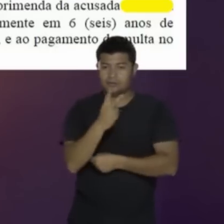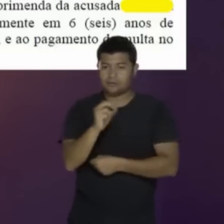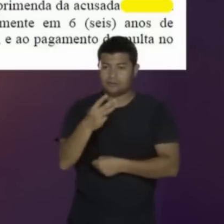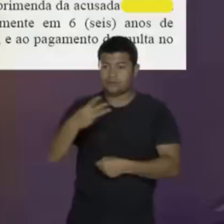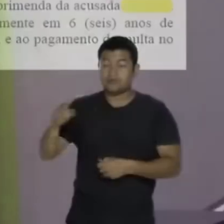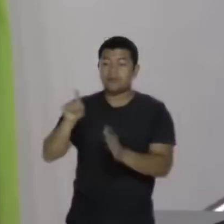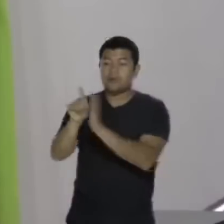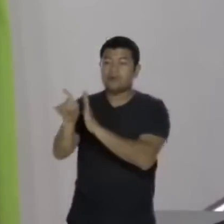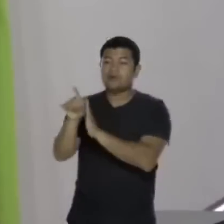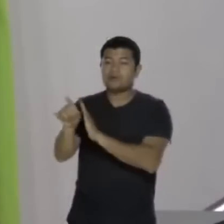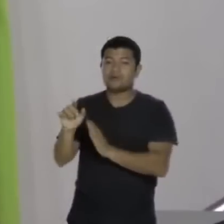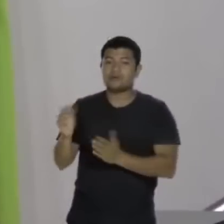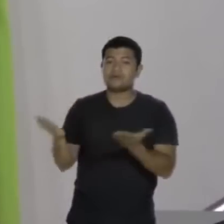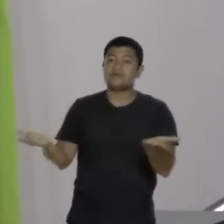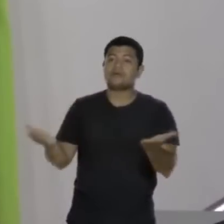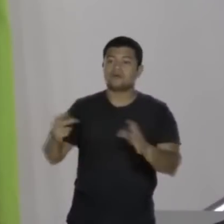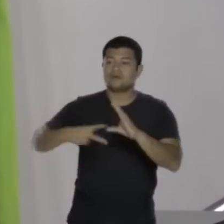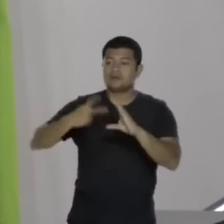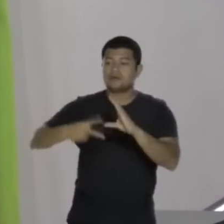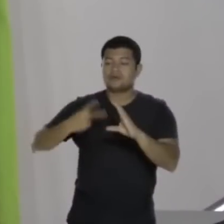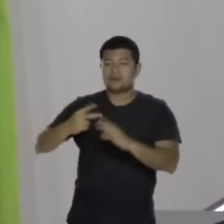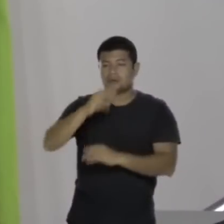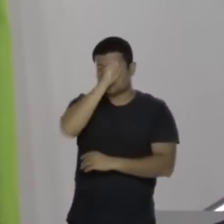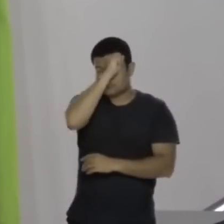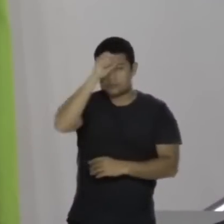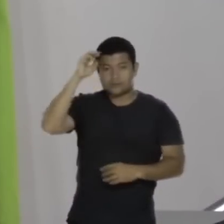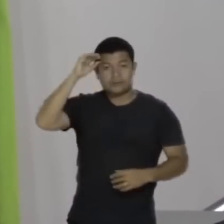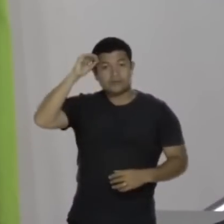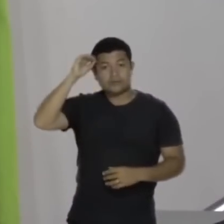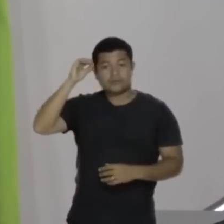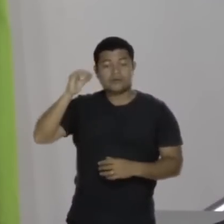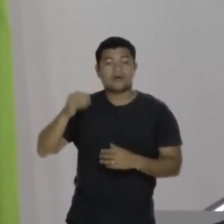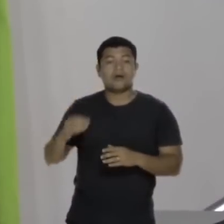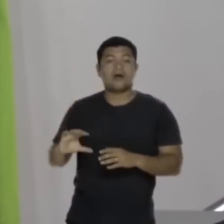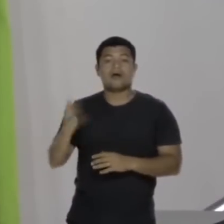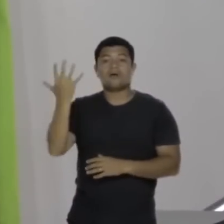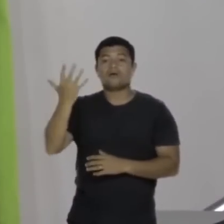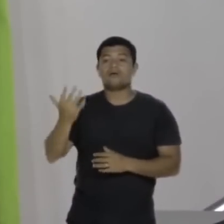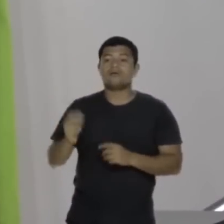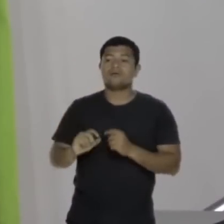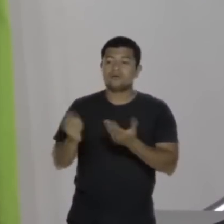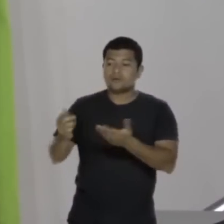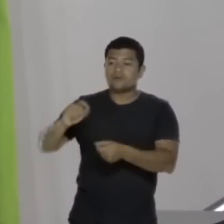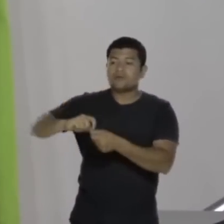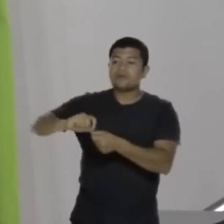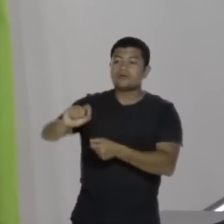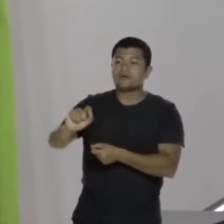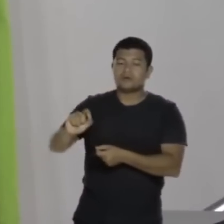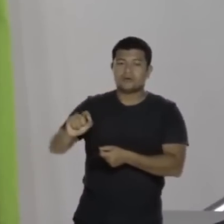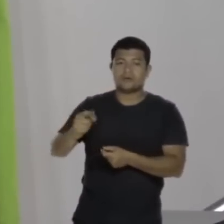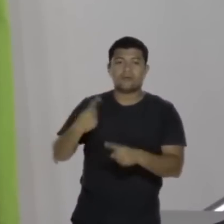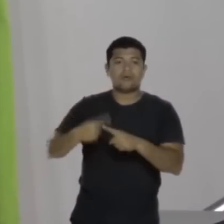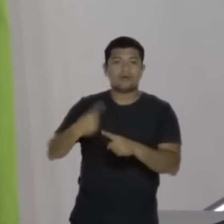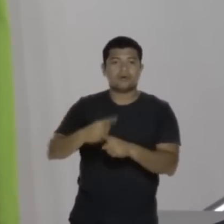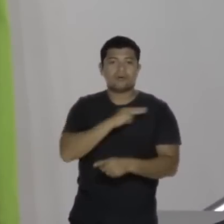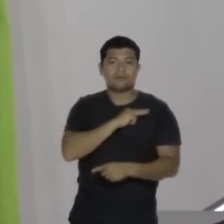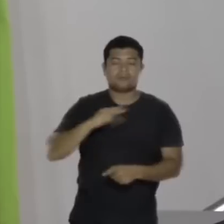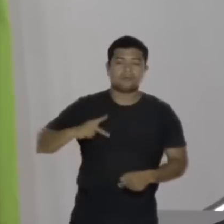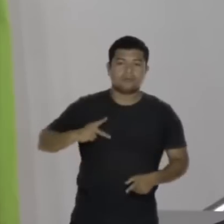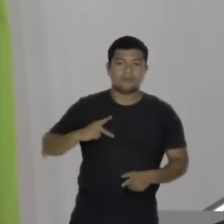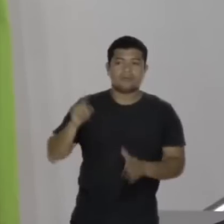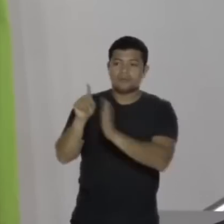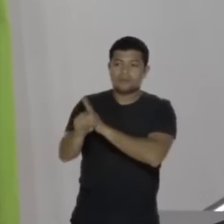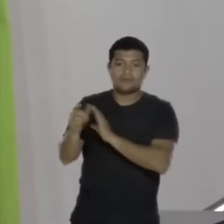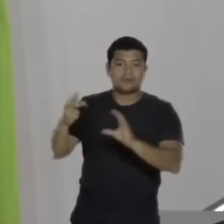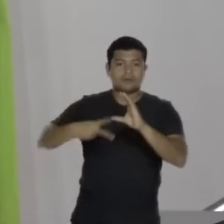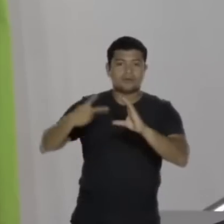de São Miguel do Oeste, vão tomar uma atitude com relação à vereadora ou não? E por que que o Ministério Público perguntou à Câmara se ela se essa vereadora seria,